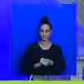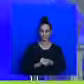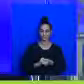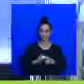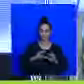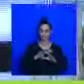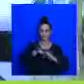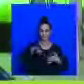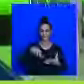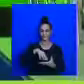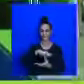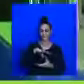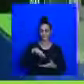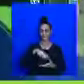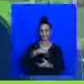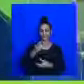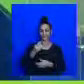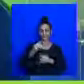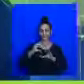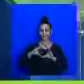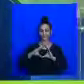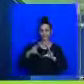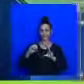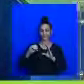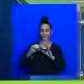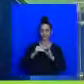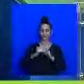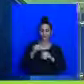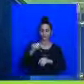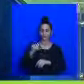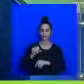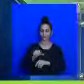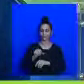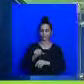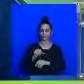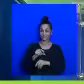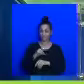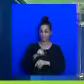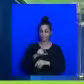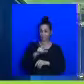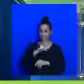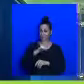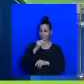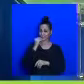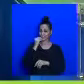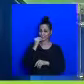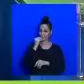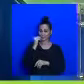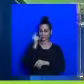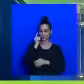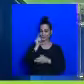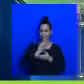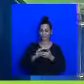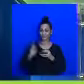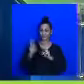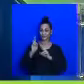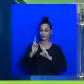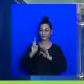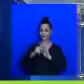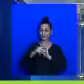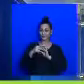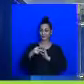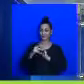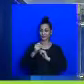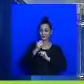Globo recarregado embaralhando 10 bolas numeradas de 0 a 9 Você ainda tem chances estamos na